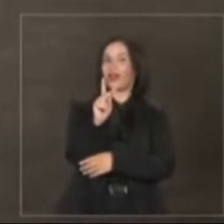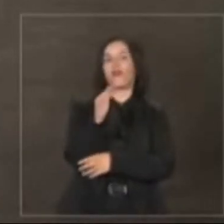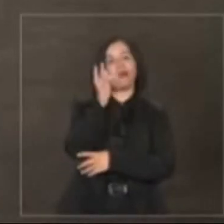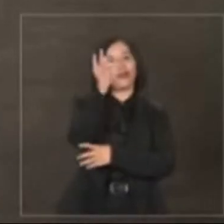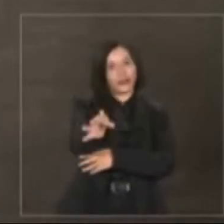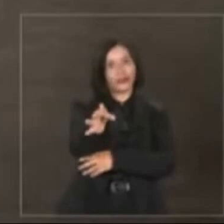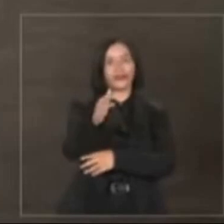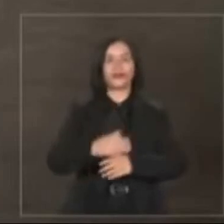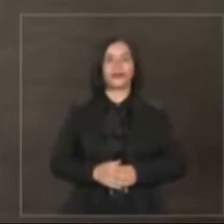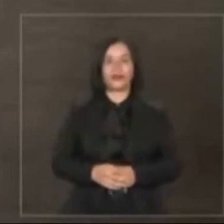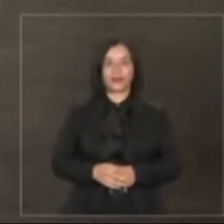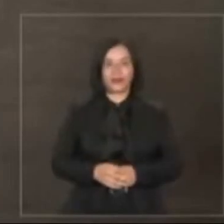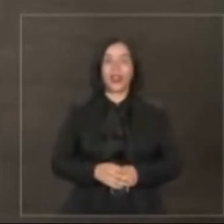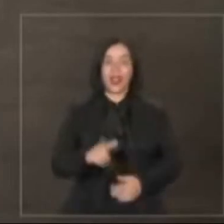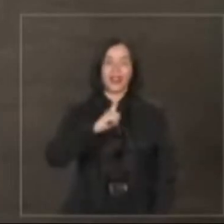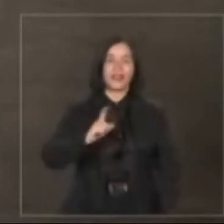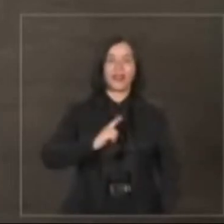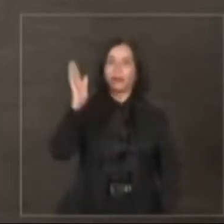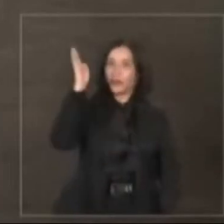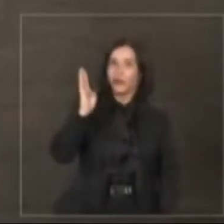destino cívico. Temos no Brasil